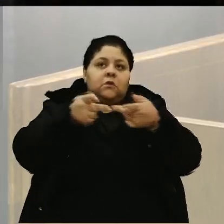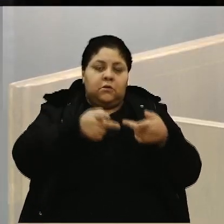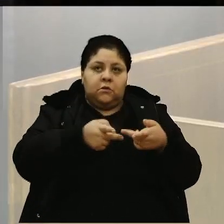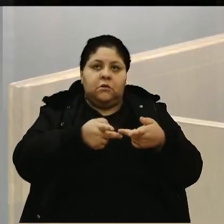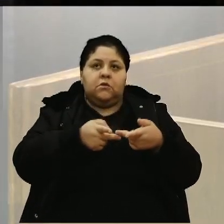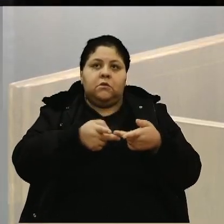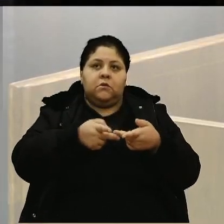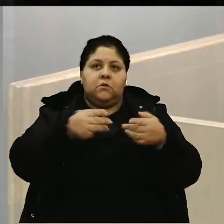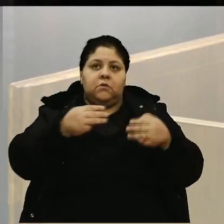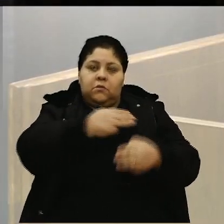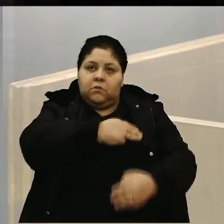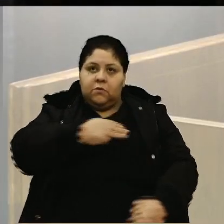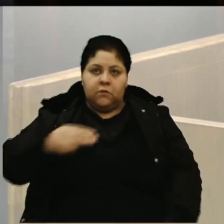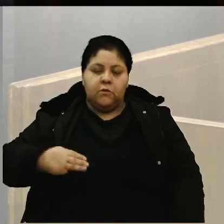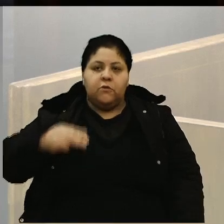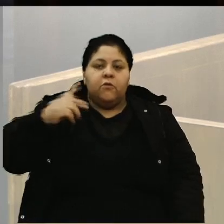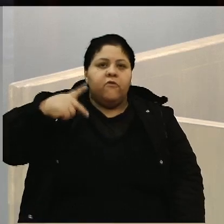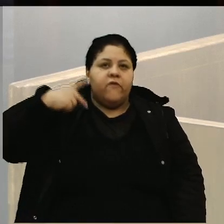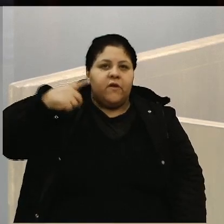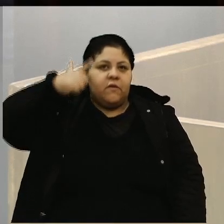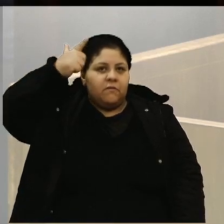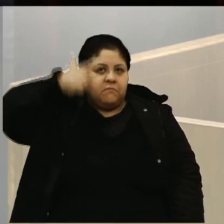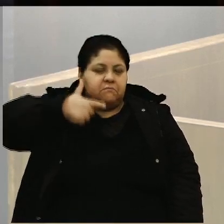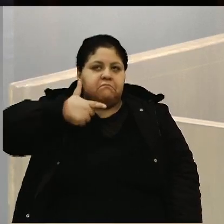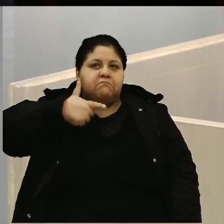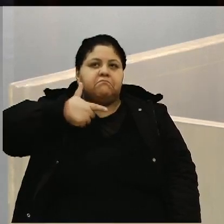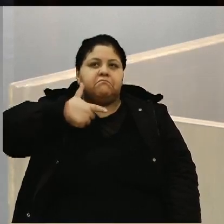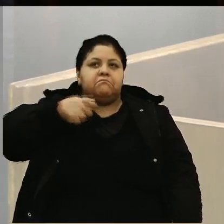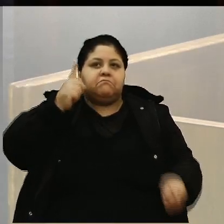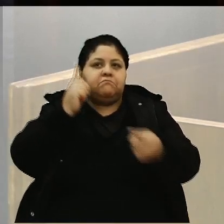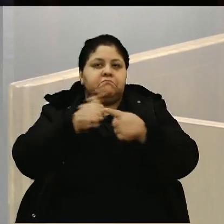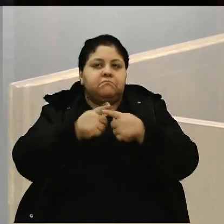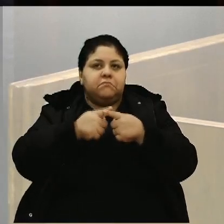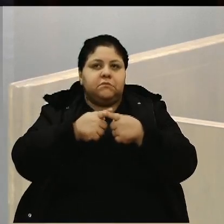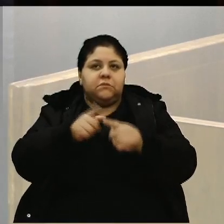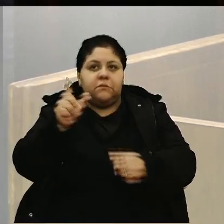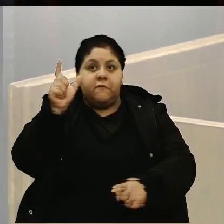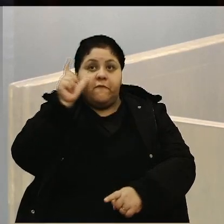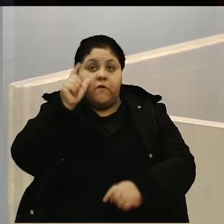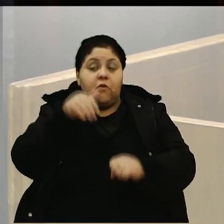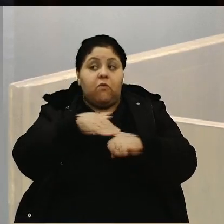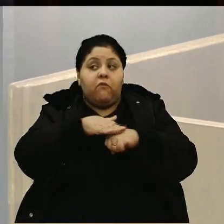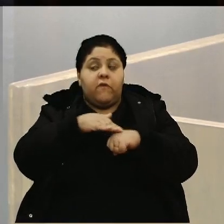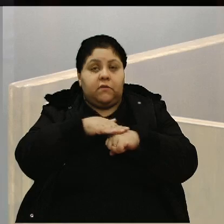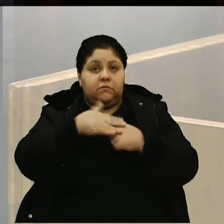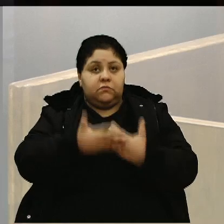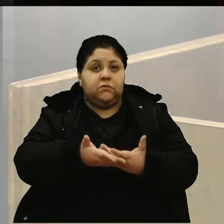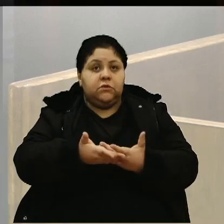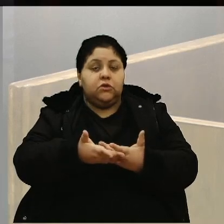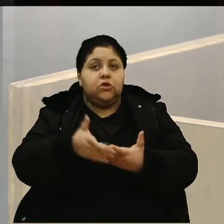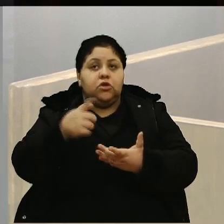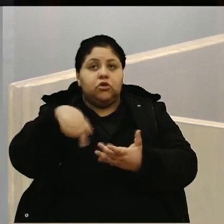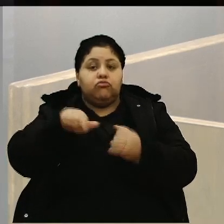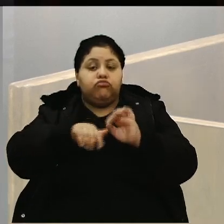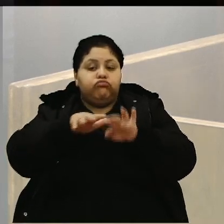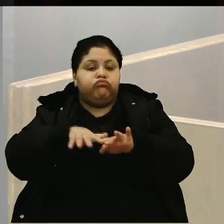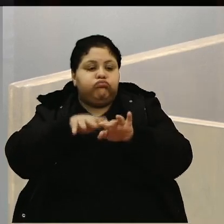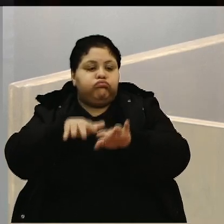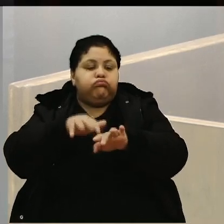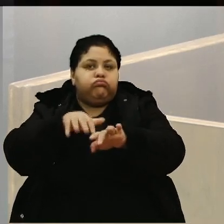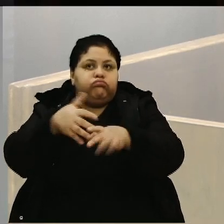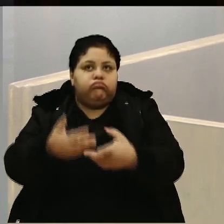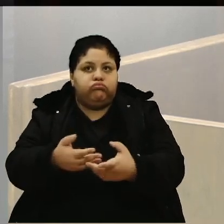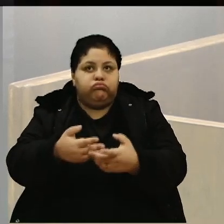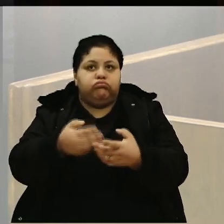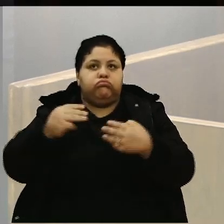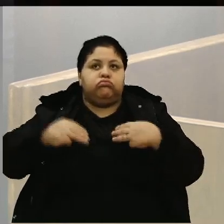a ministra, o vereador Lucas também presenciou essa conversa. Nós peregrinamos várias vezes lá no Ministério